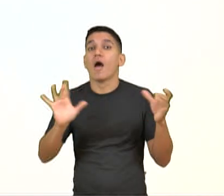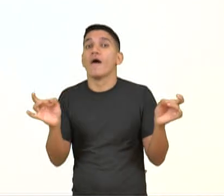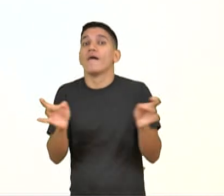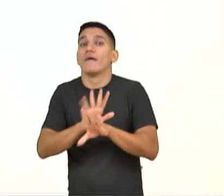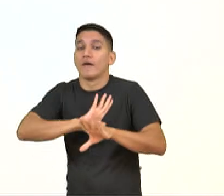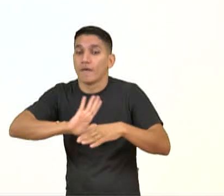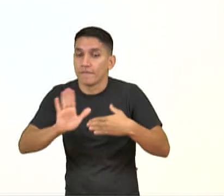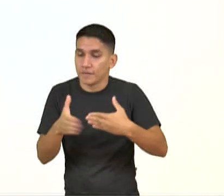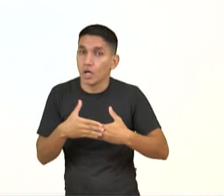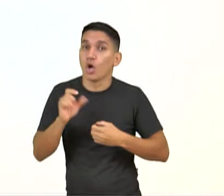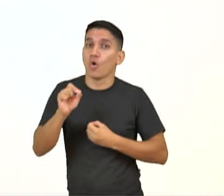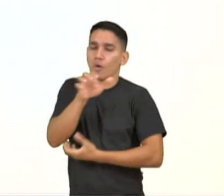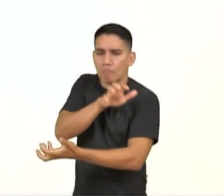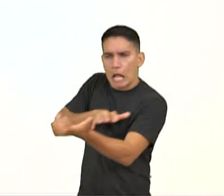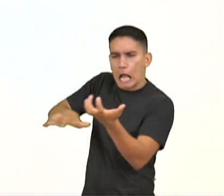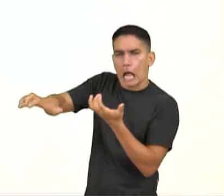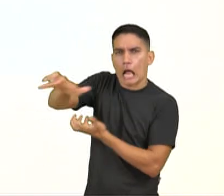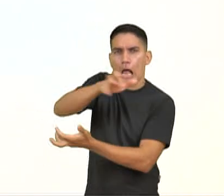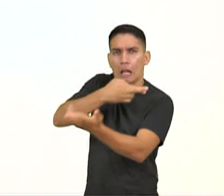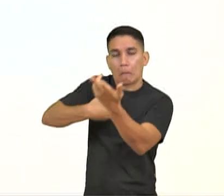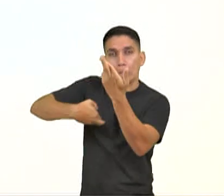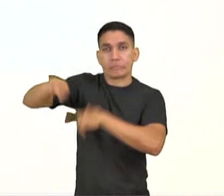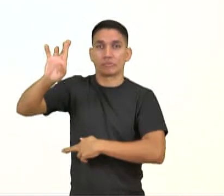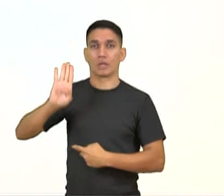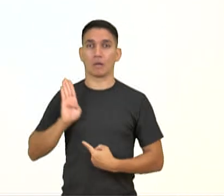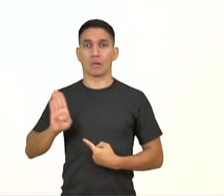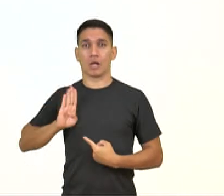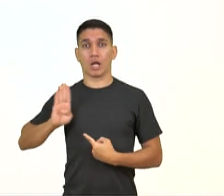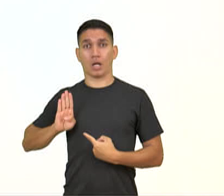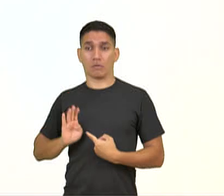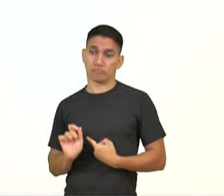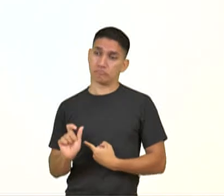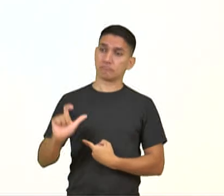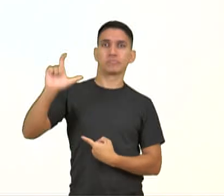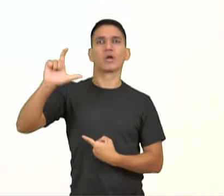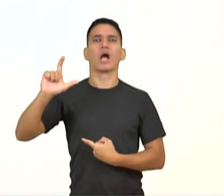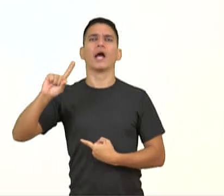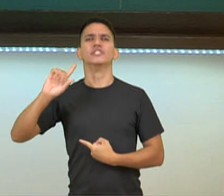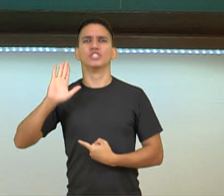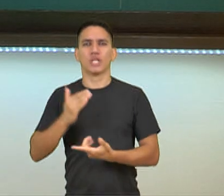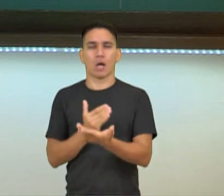a Revolução da Burguesia que havia sido iniciada em